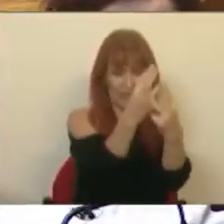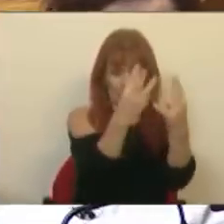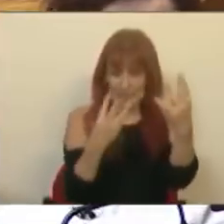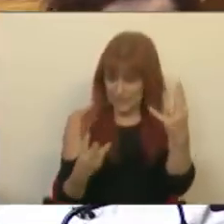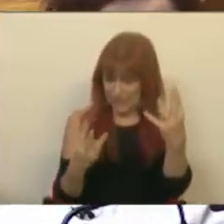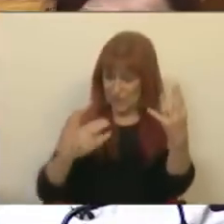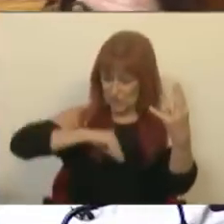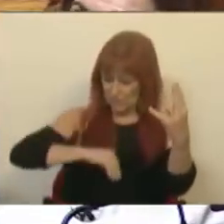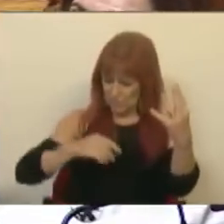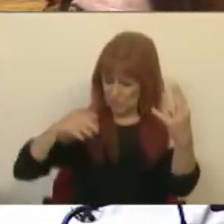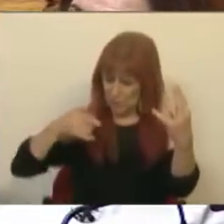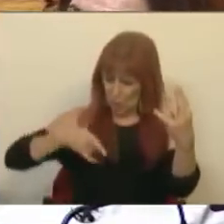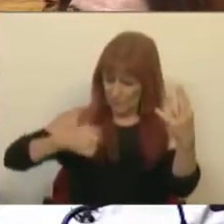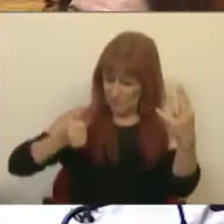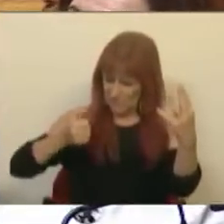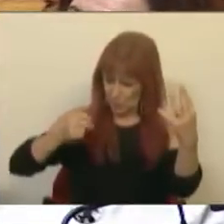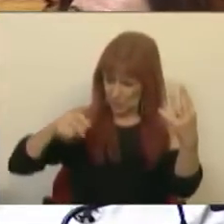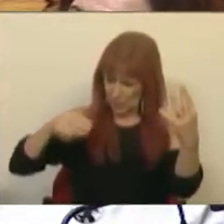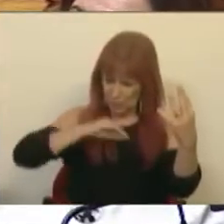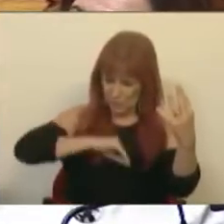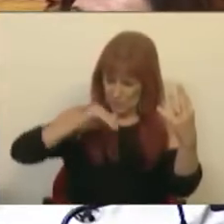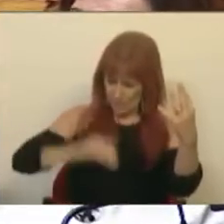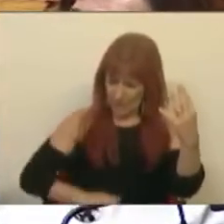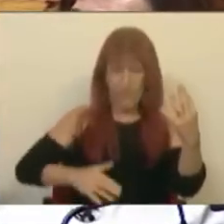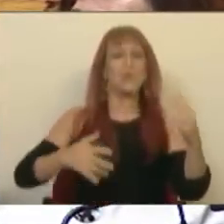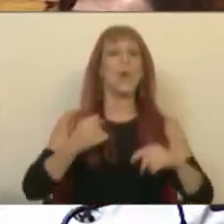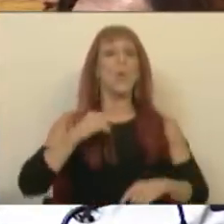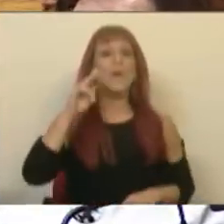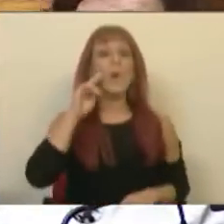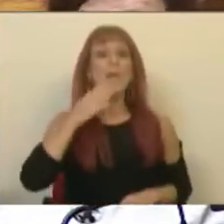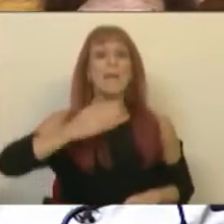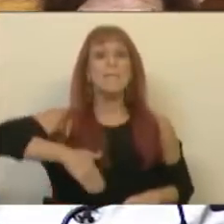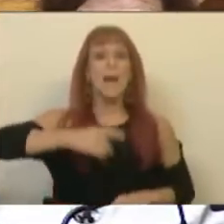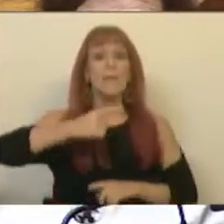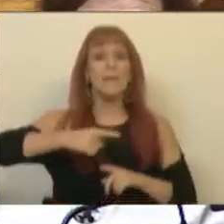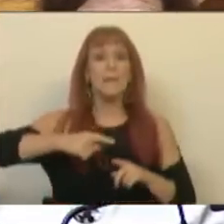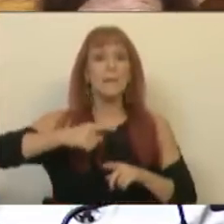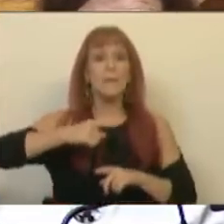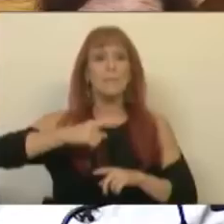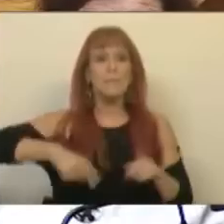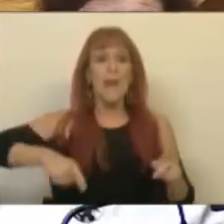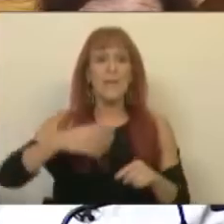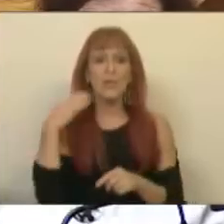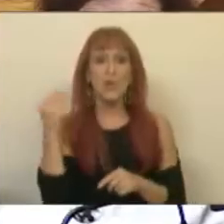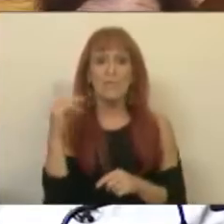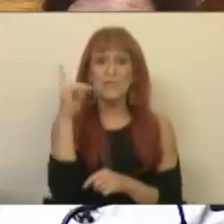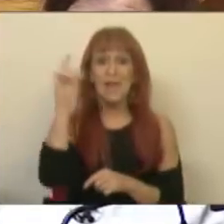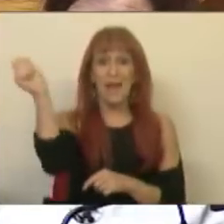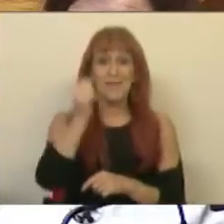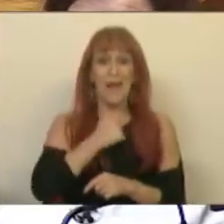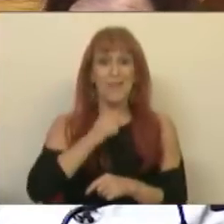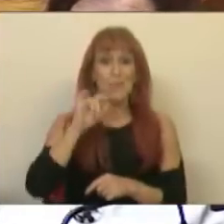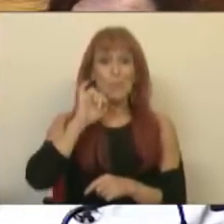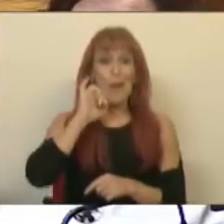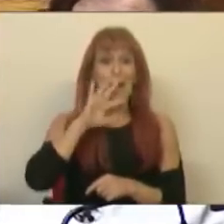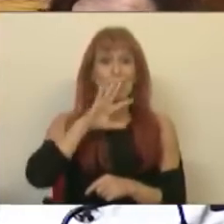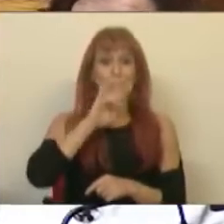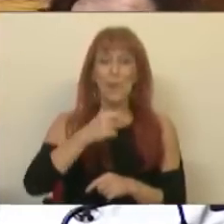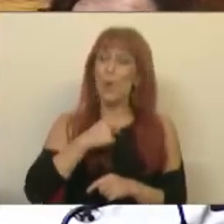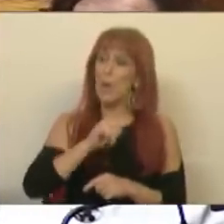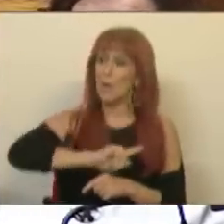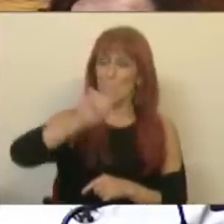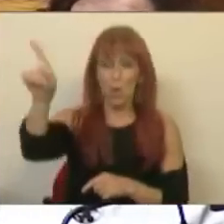não há menos de 950 €, quando nós olhamos à Idade Média em que as crianças os jovens saem de casa dos pais para